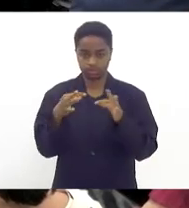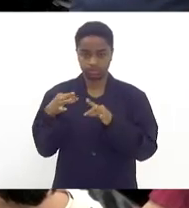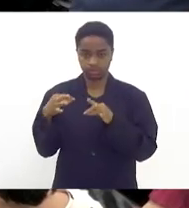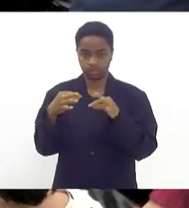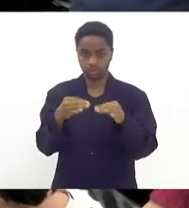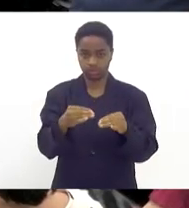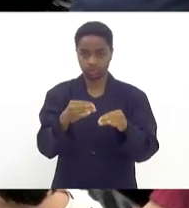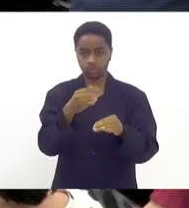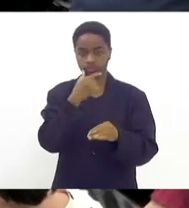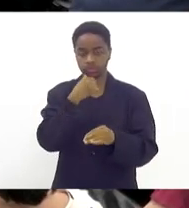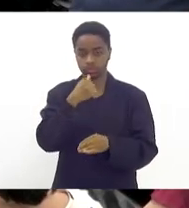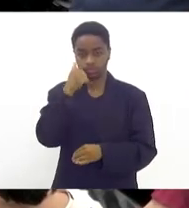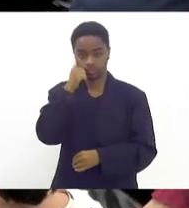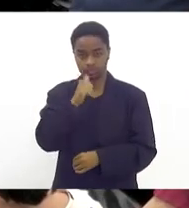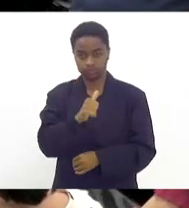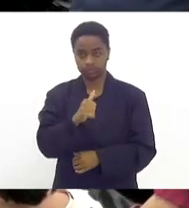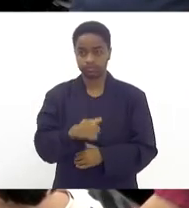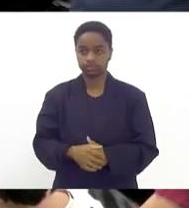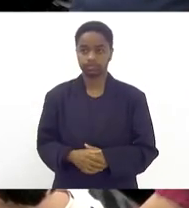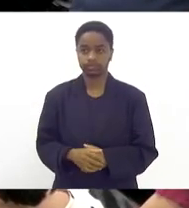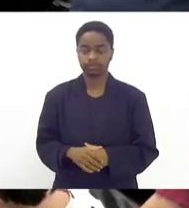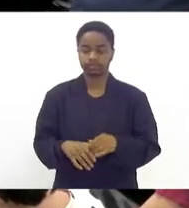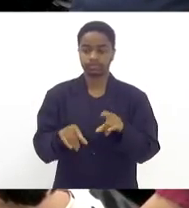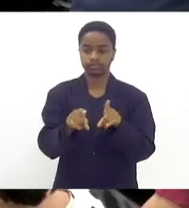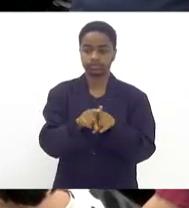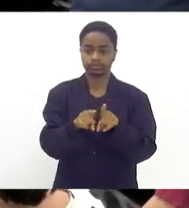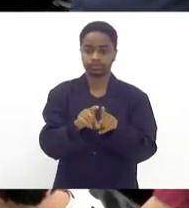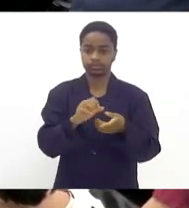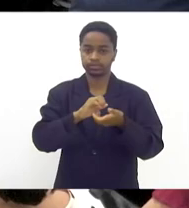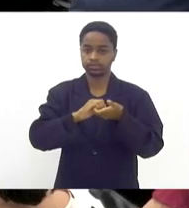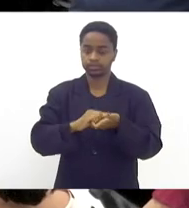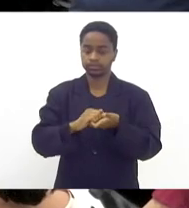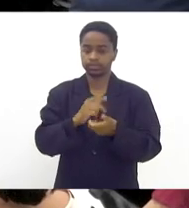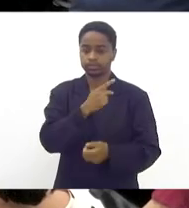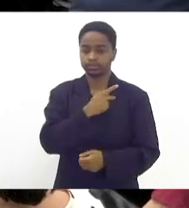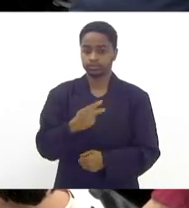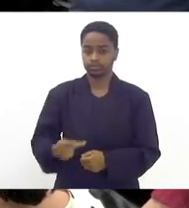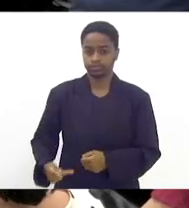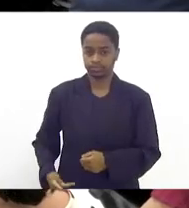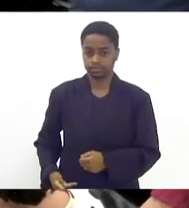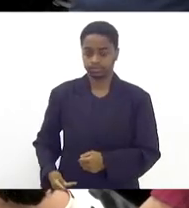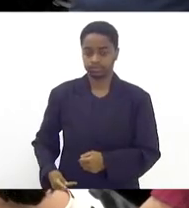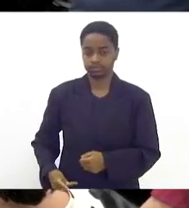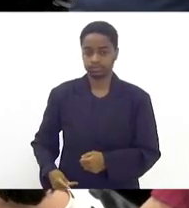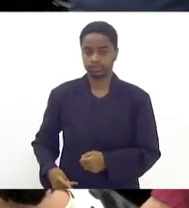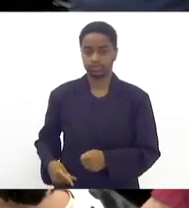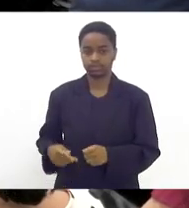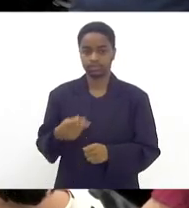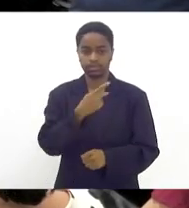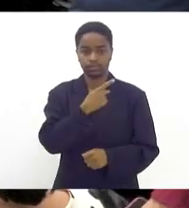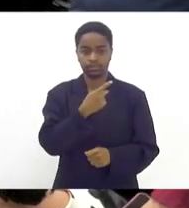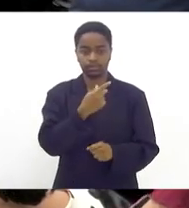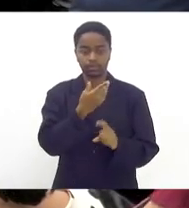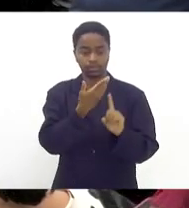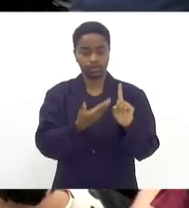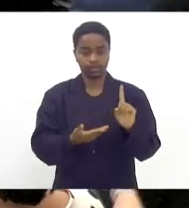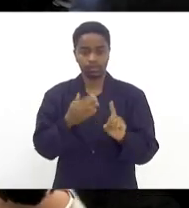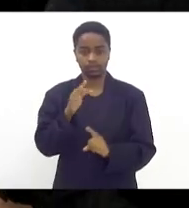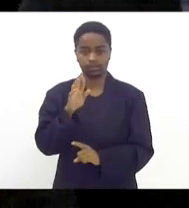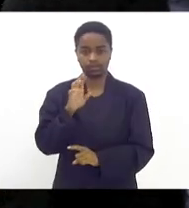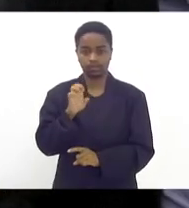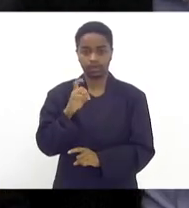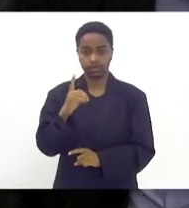todos cumprimentando aqui nosso presidente da Comissão da pessoa com deficiência Fred Pacheco